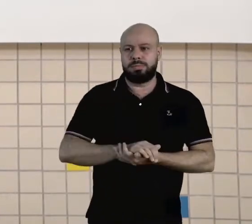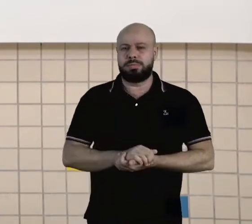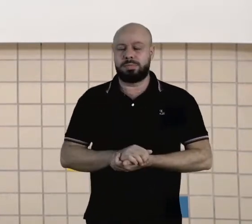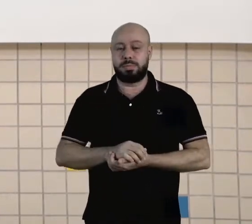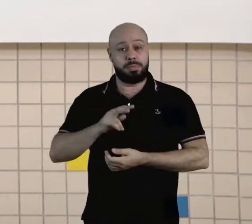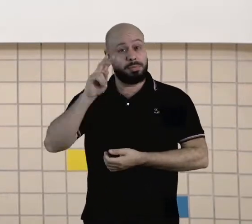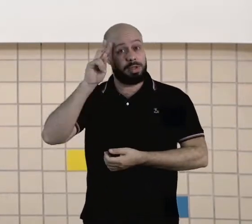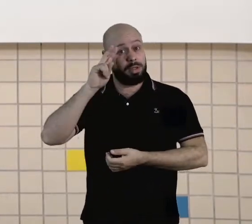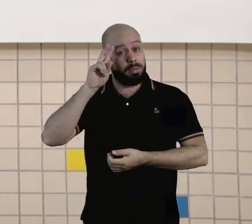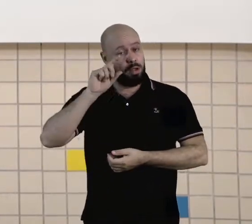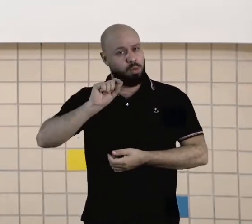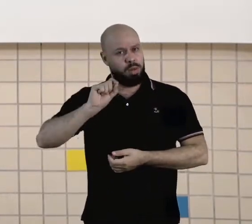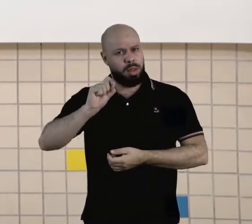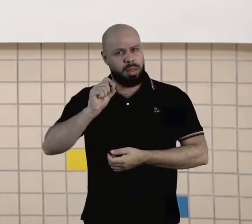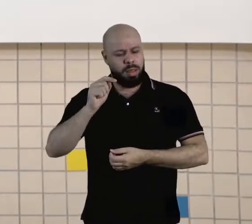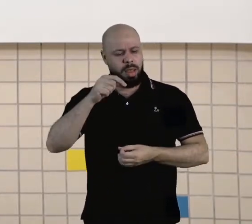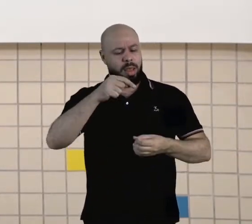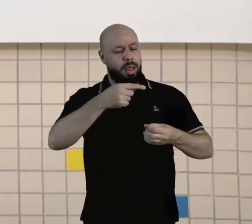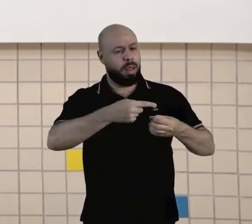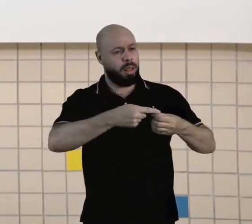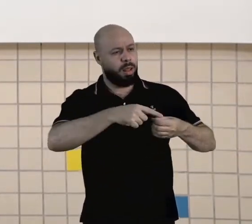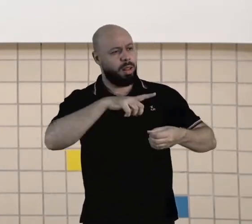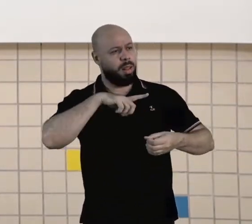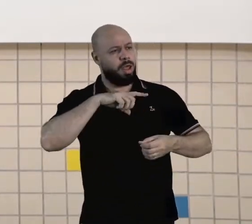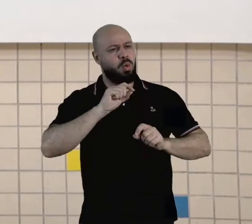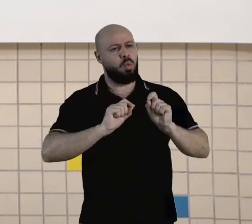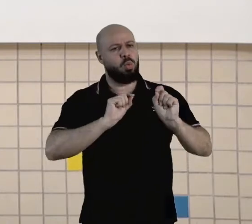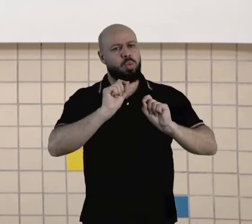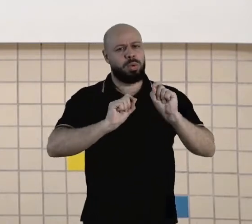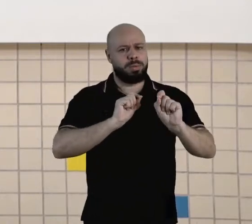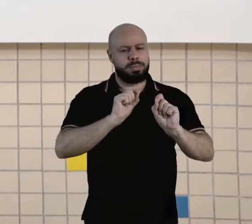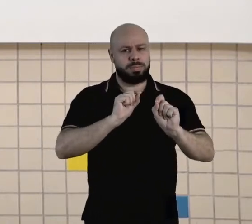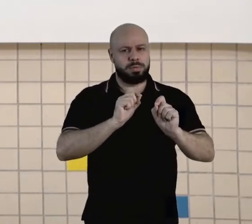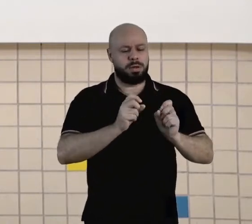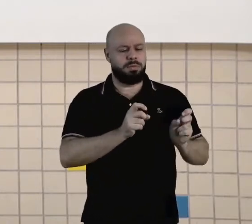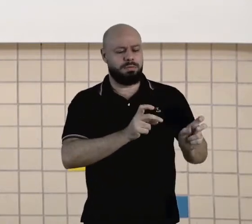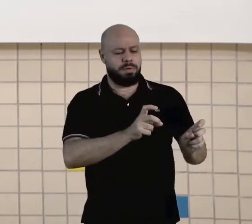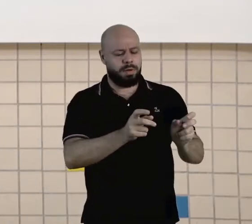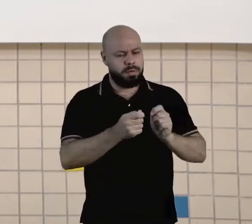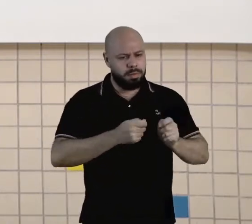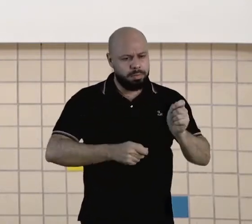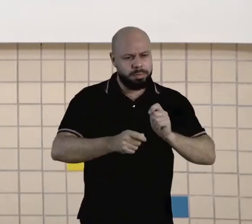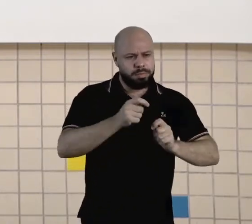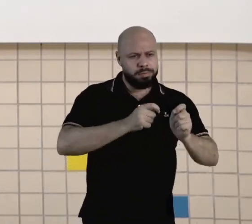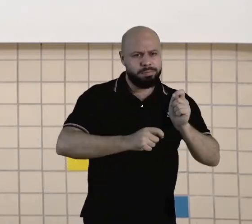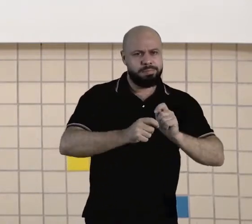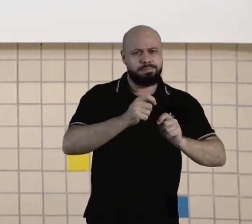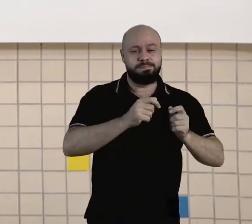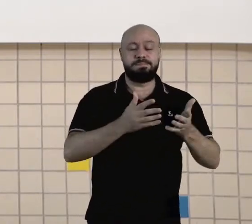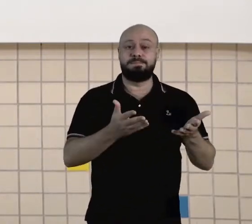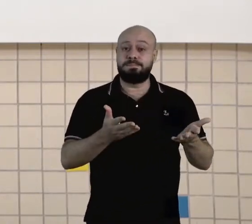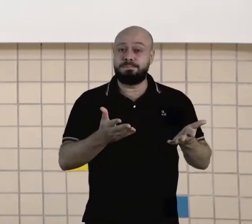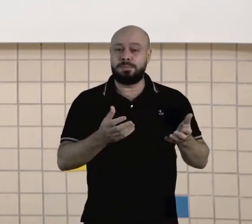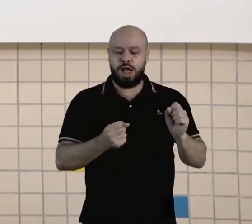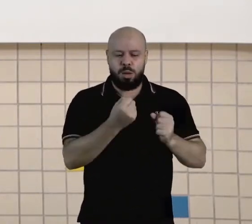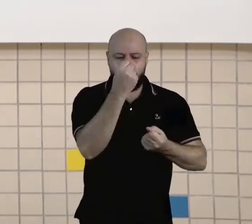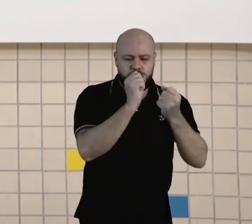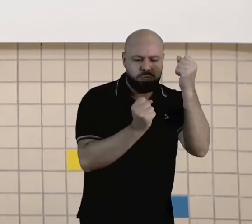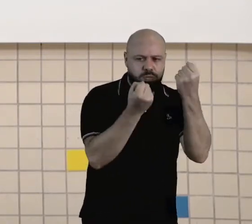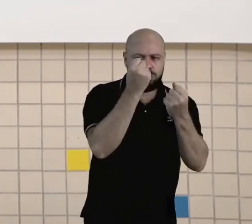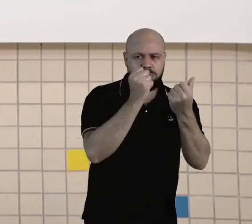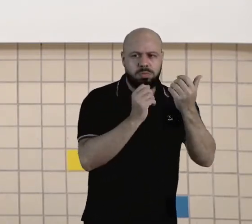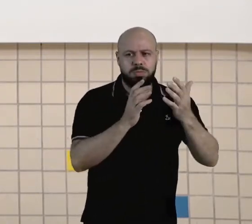lembrar que dentro da área urbana é onde havia o comércio, onde havia a produção industrial, onde